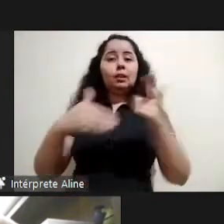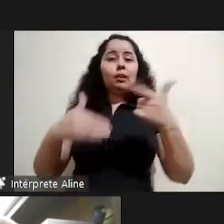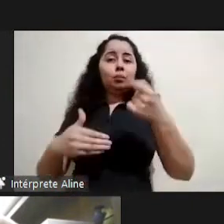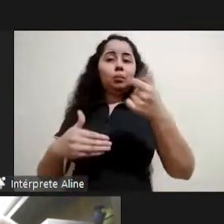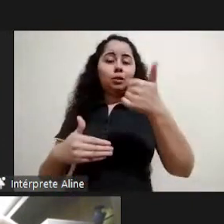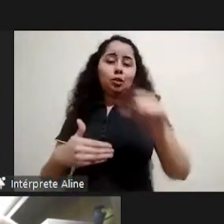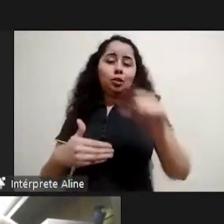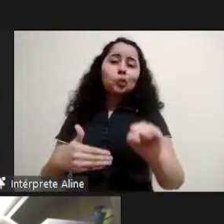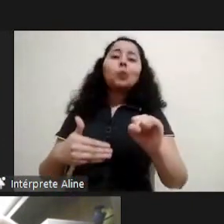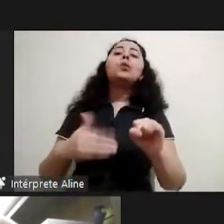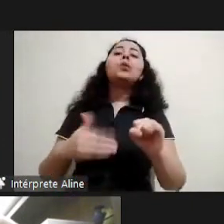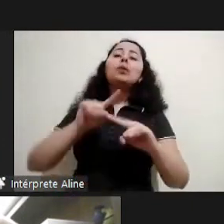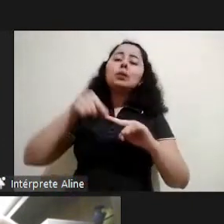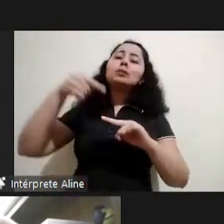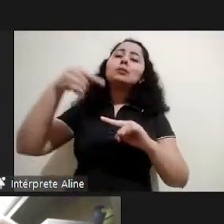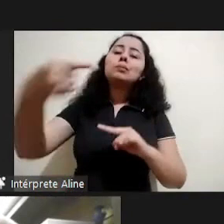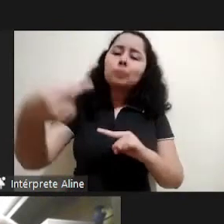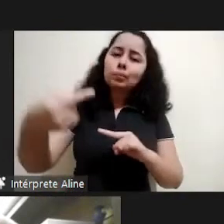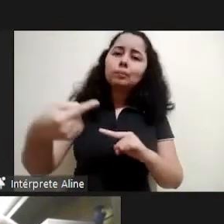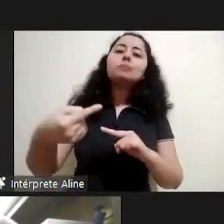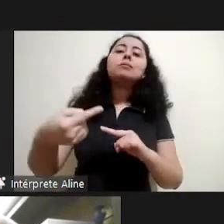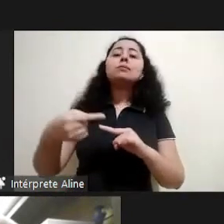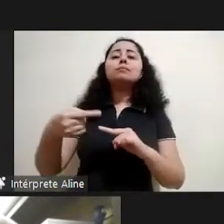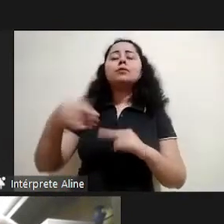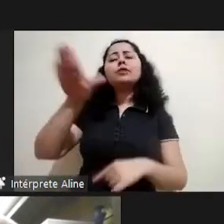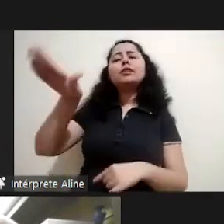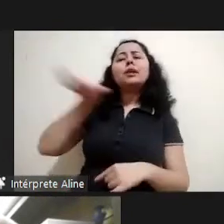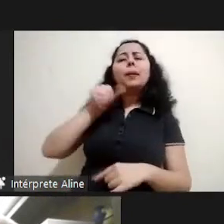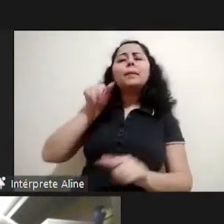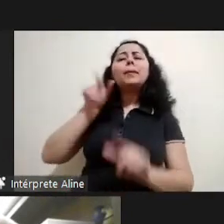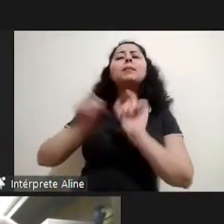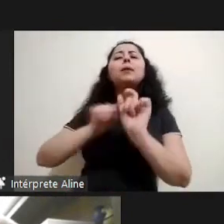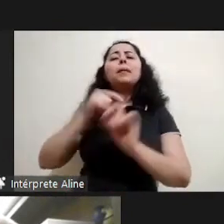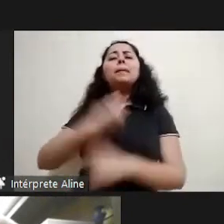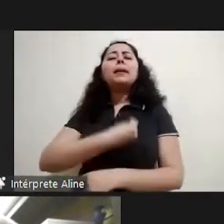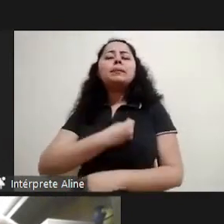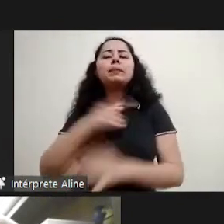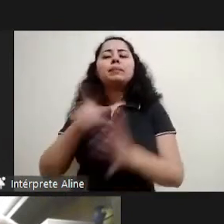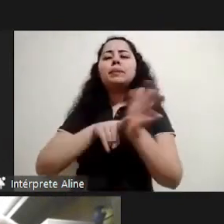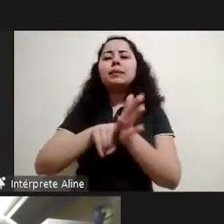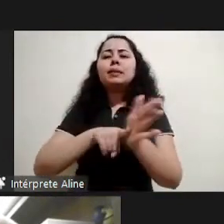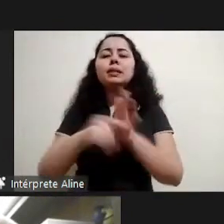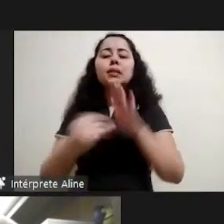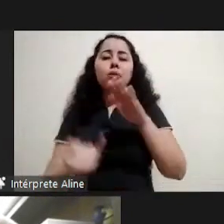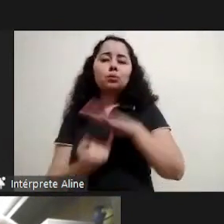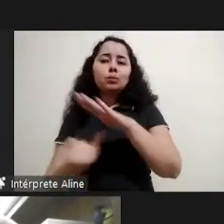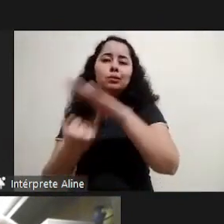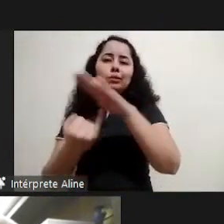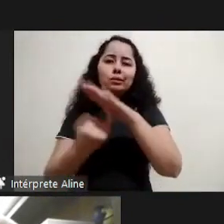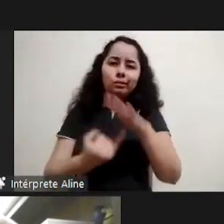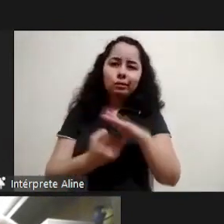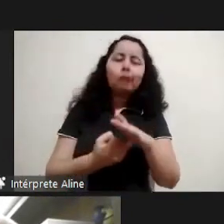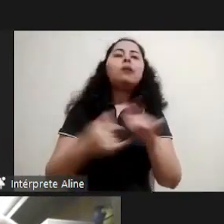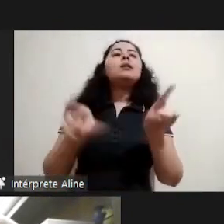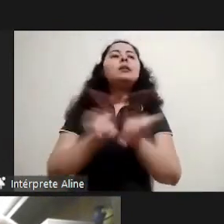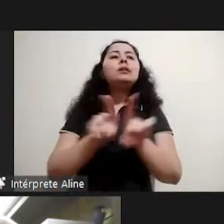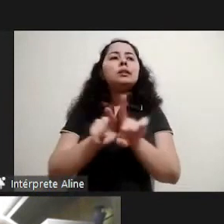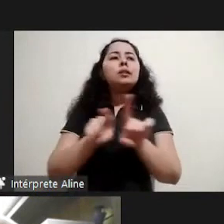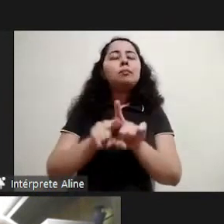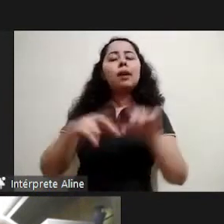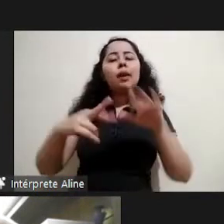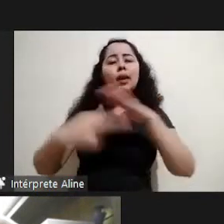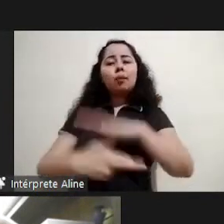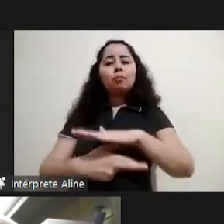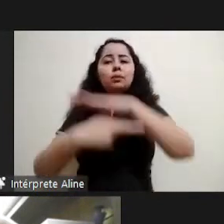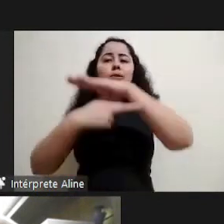na administração é convocado para ser coordenador da pesquisa institucional, passa a pró-reitor adjunto de pesquisa e de fevereiro a setembro